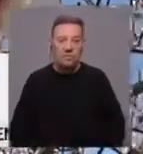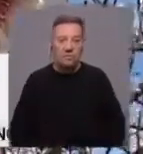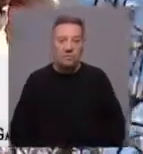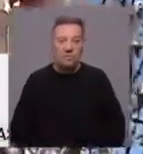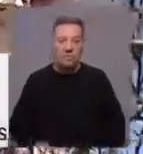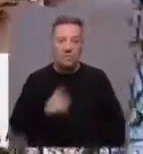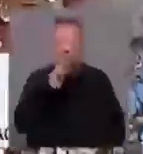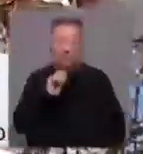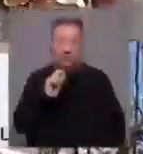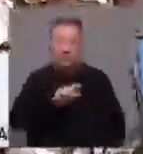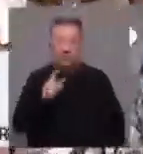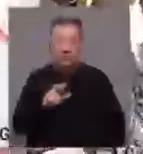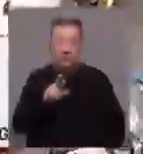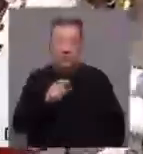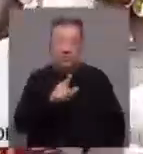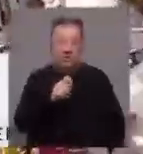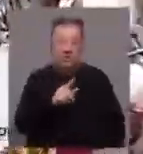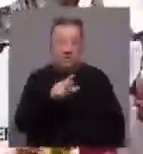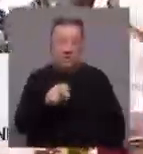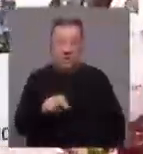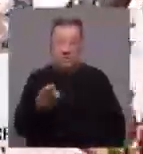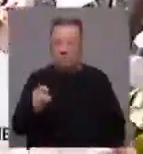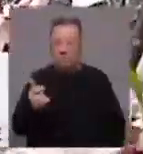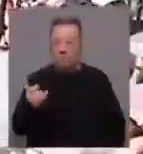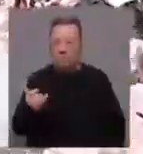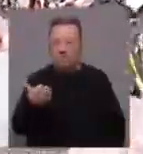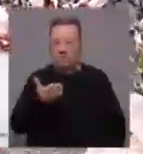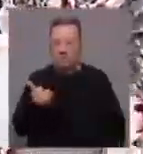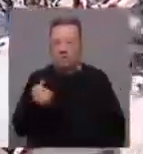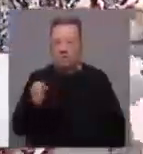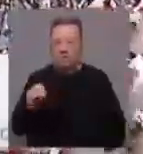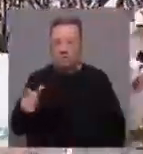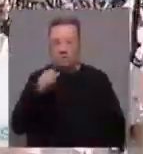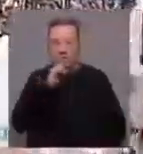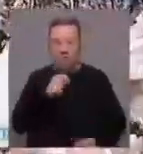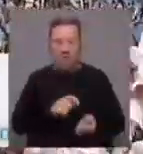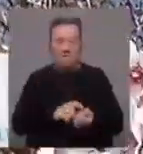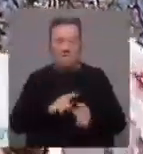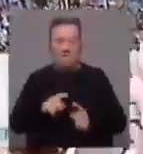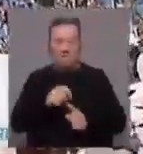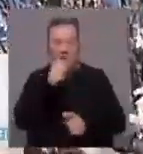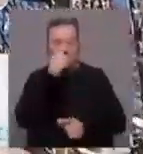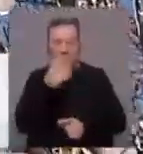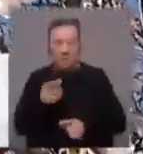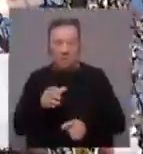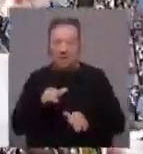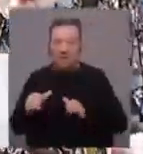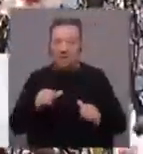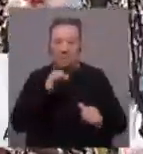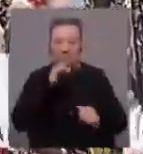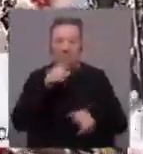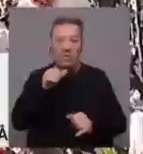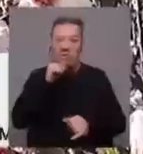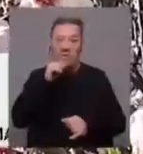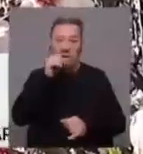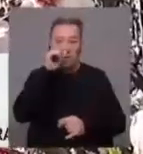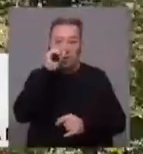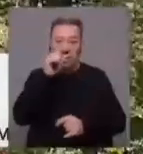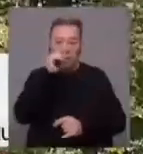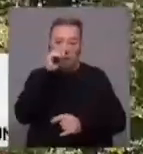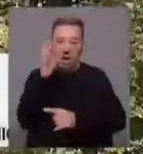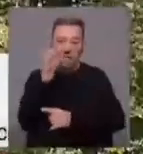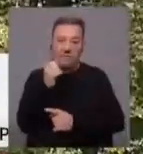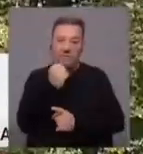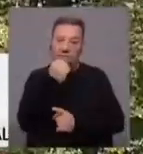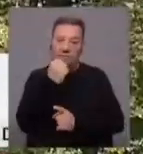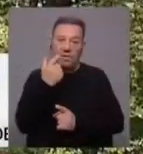chama-se chilela fastidiosa e é uma praga que pode atacar várias espécies de vegetais nomeadamente árvores de fruto com caroço